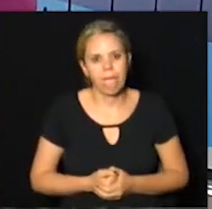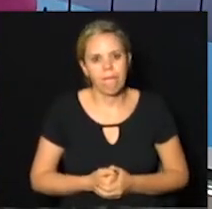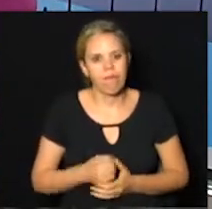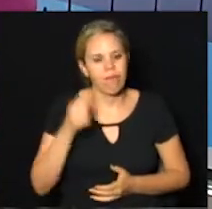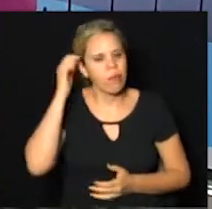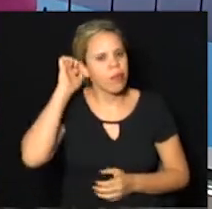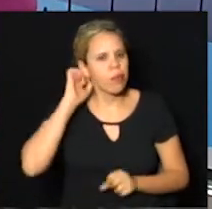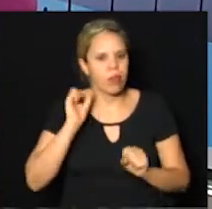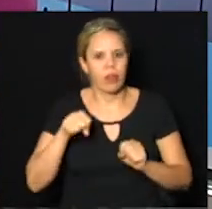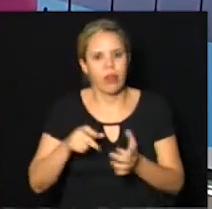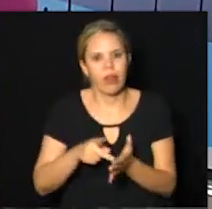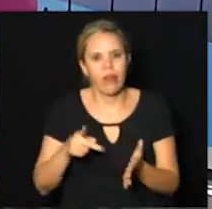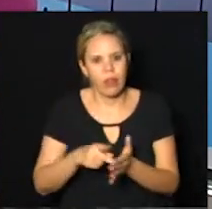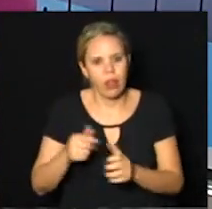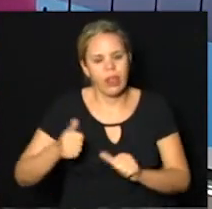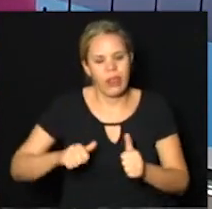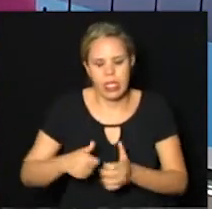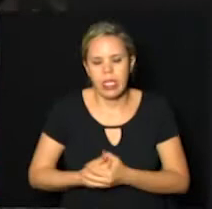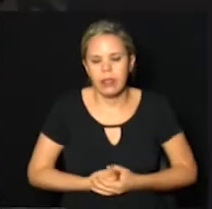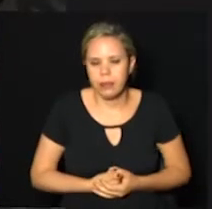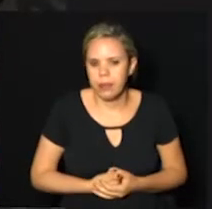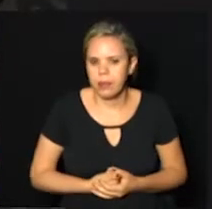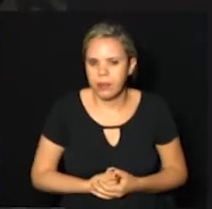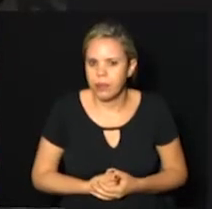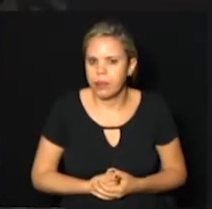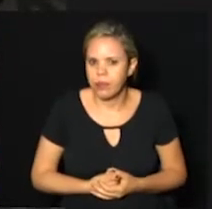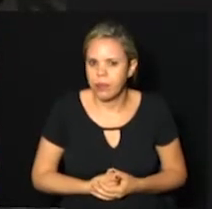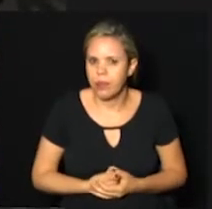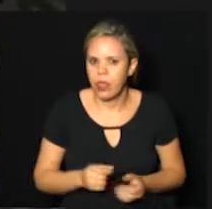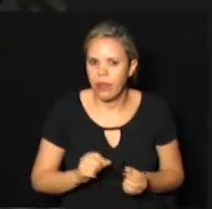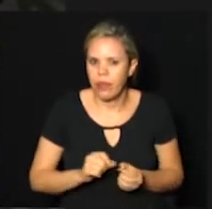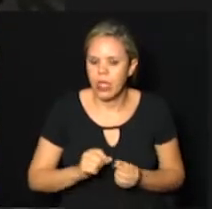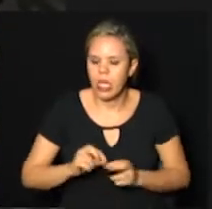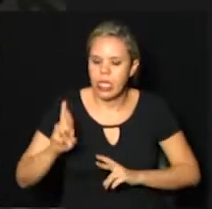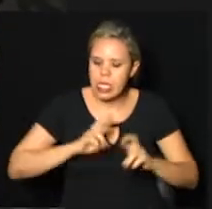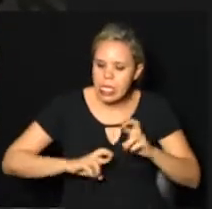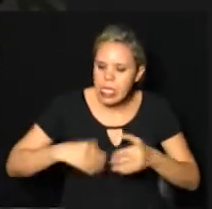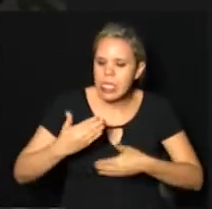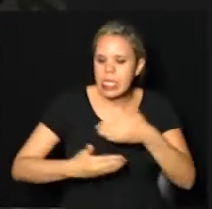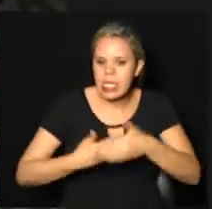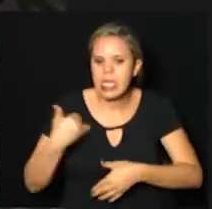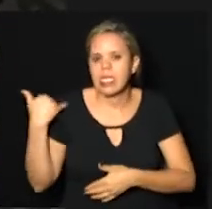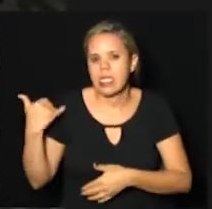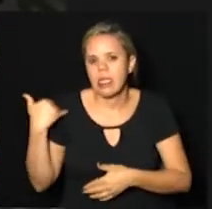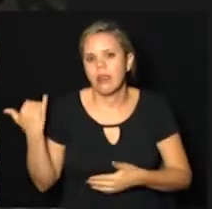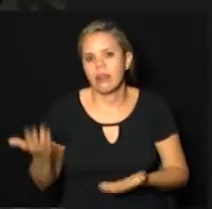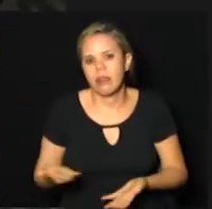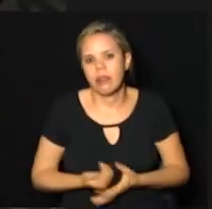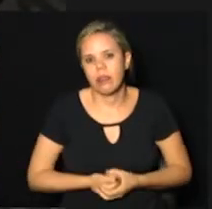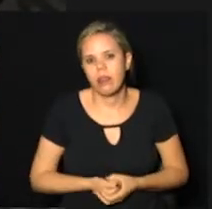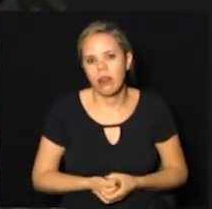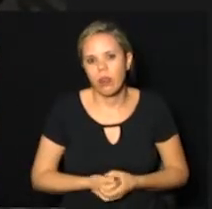avaliação, quando... né? Sim, tem que fazer uma avaliação, ela tem que fazer os seus exames rotineiros para a idade, né?